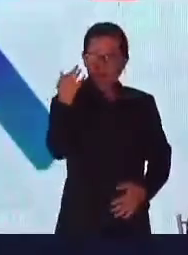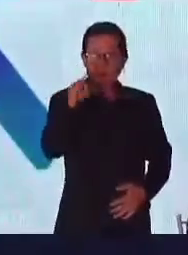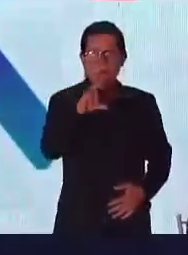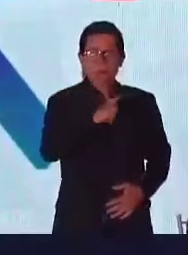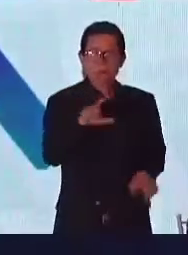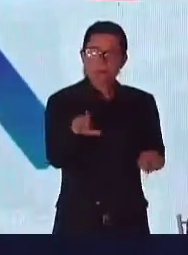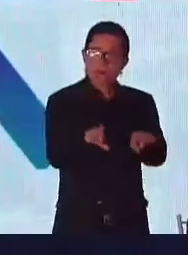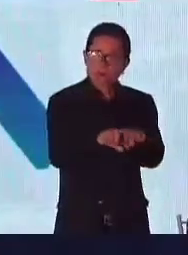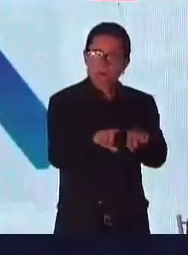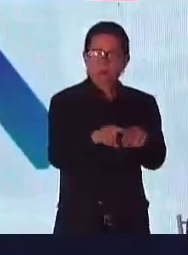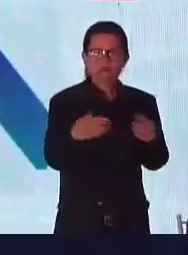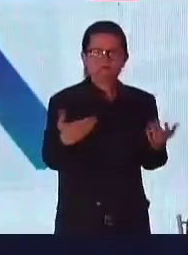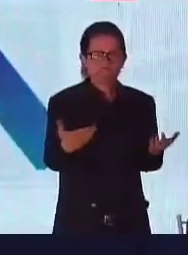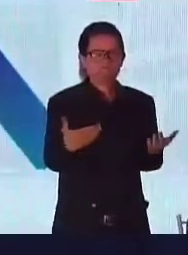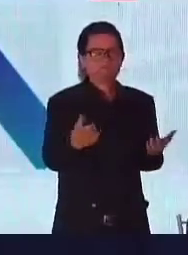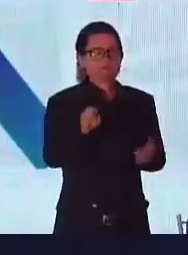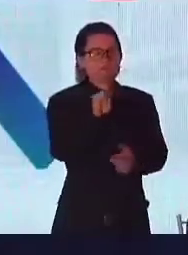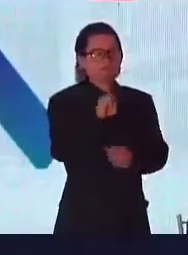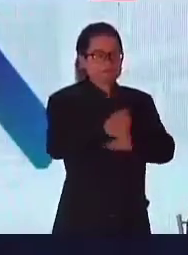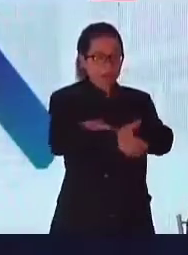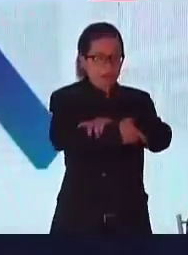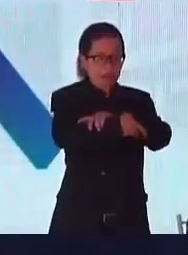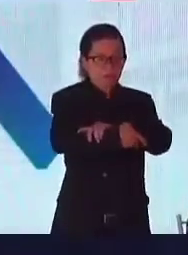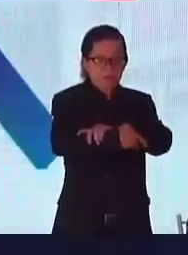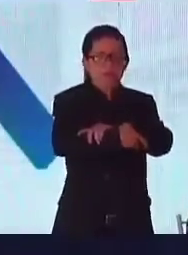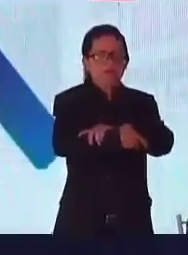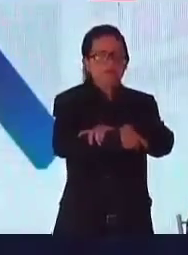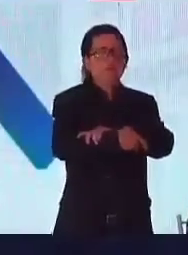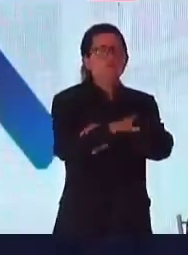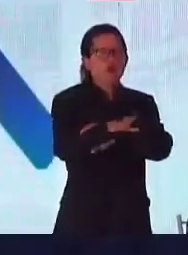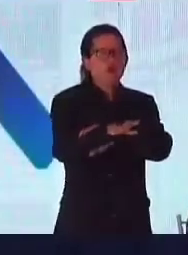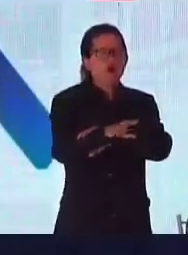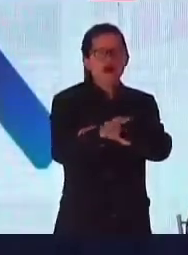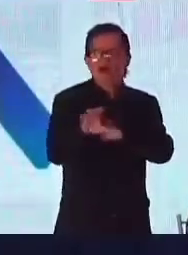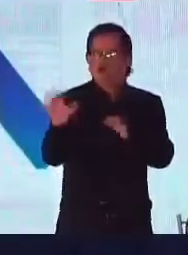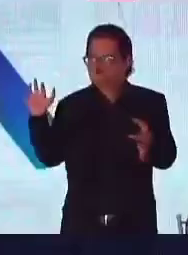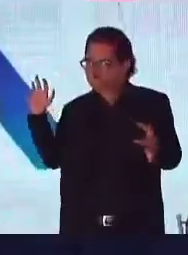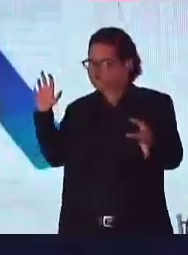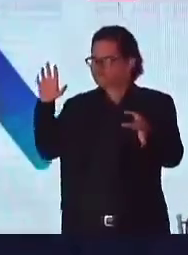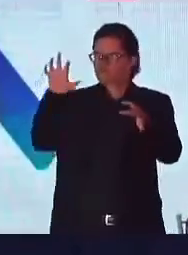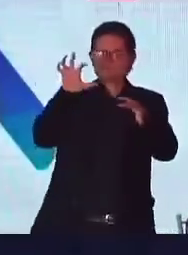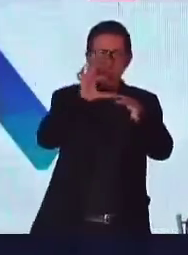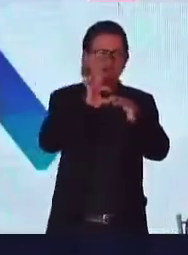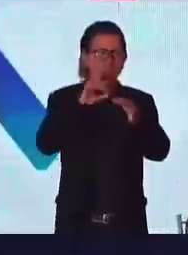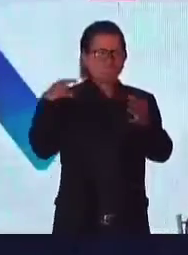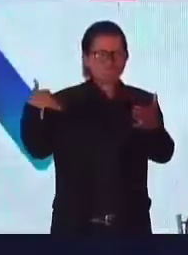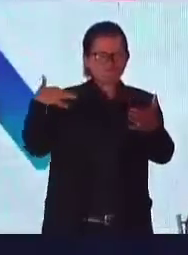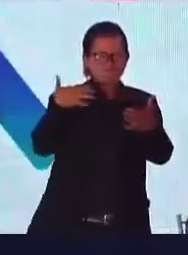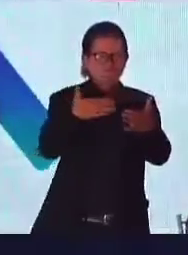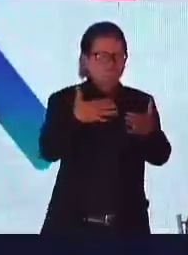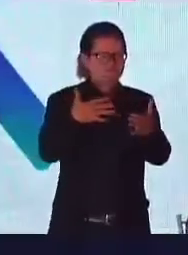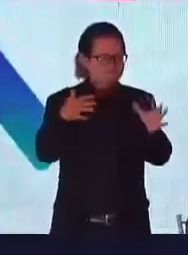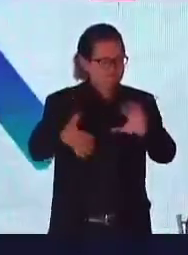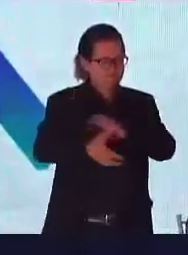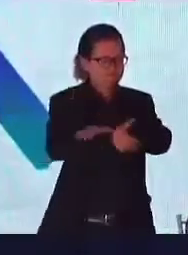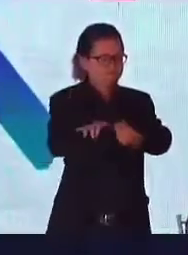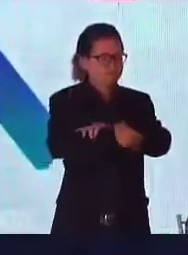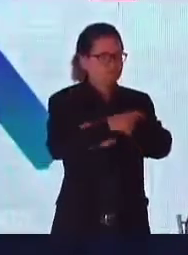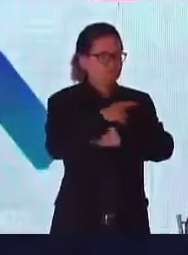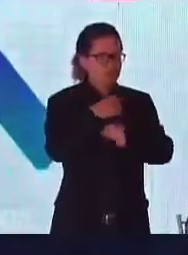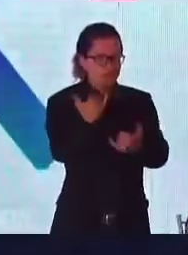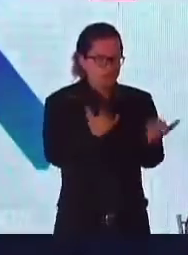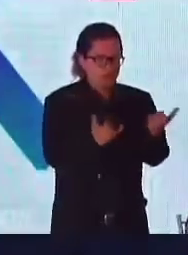toa que essas parcerias foram fortalecidas durante esses anos, e o último dado que nós temos do Conselho